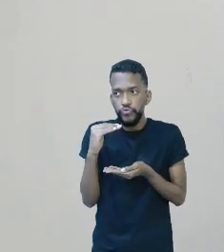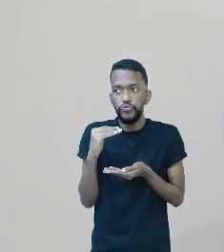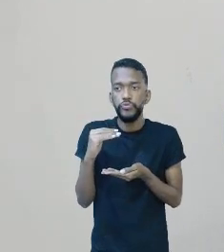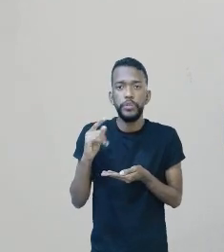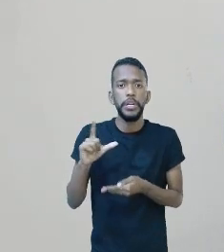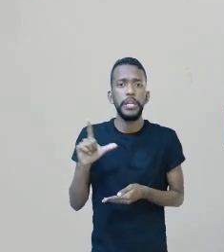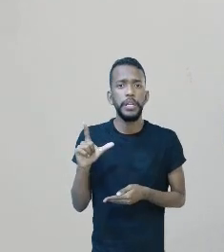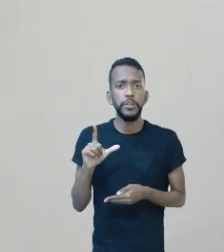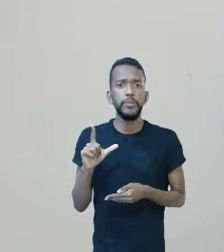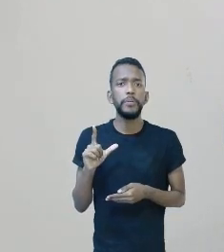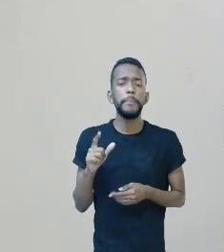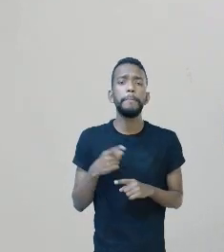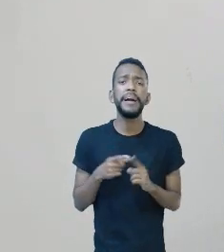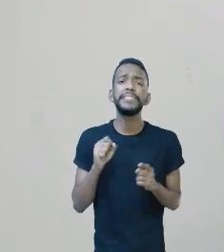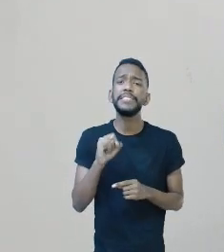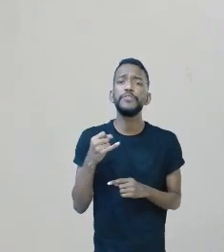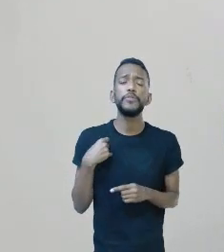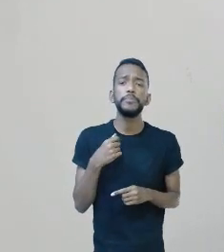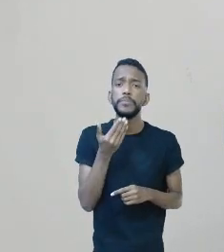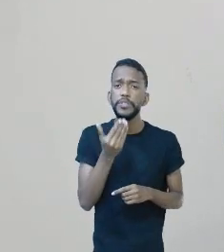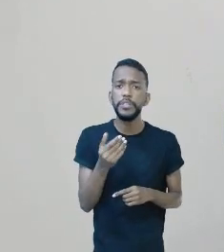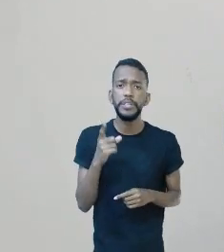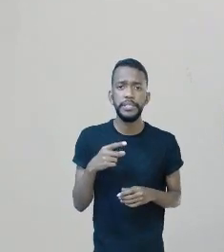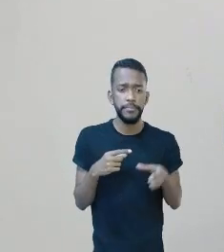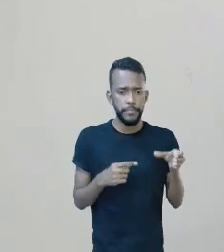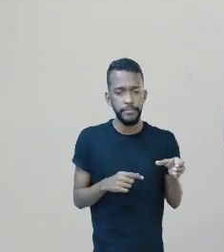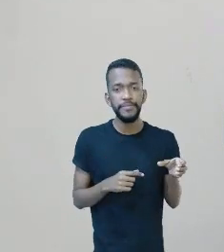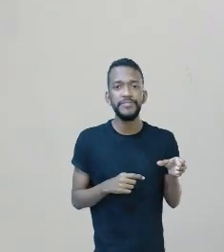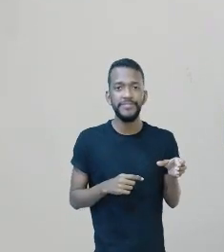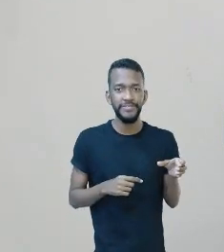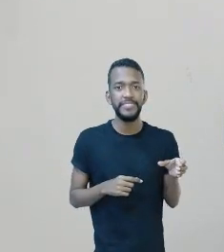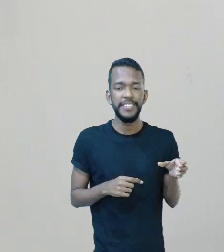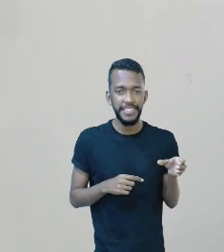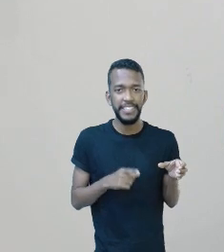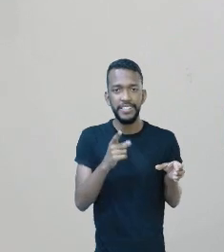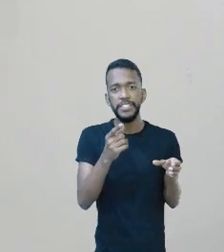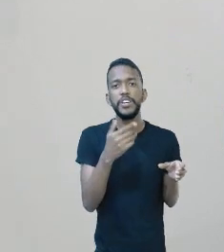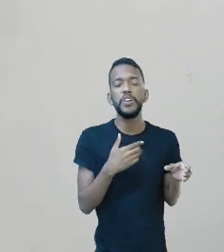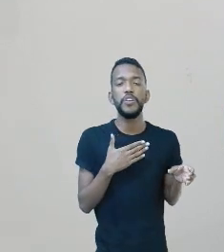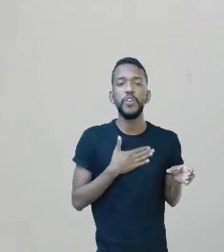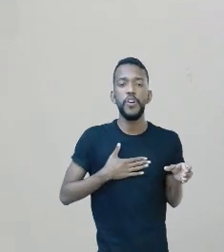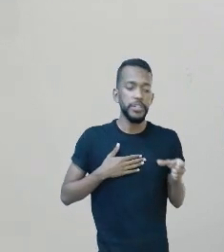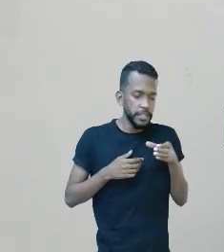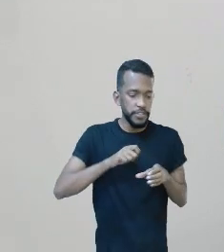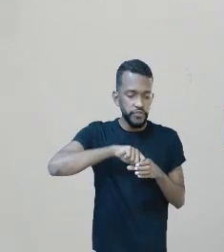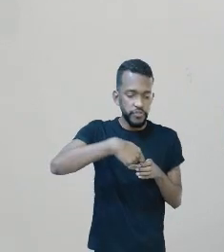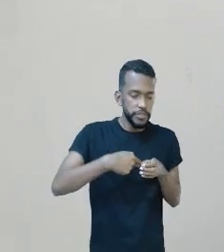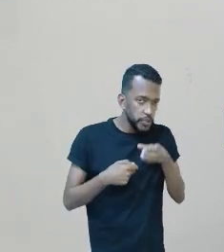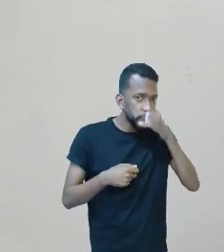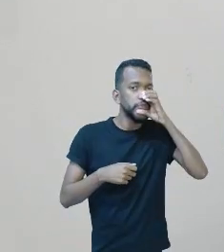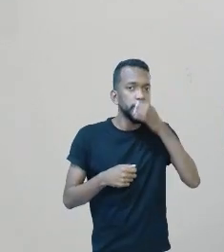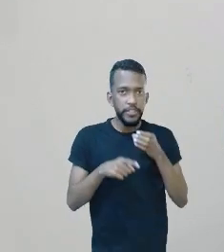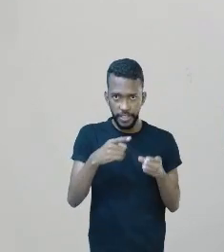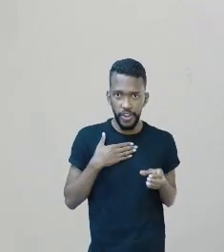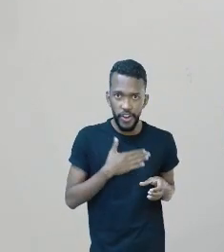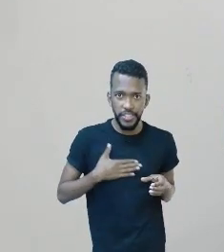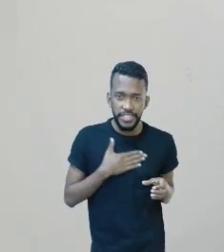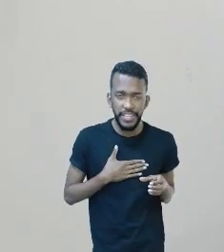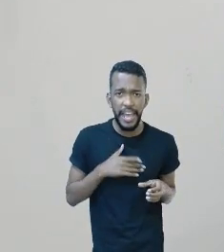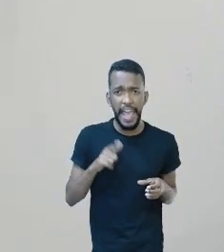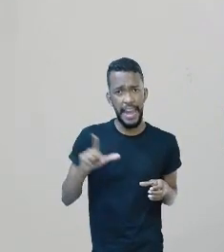em litro. Mas se eu vou medir aquela latinha de refrigerante que você gosta de tomar nos finais de semana, será em